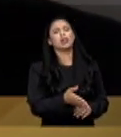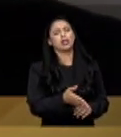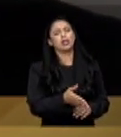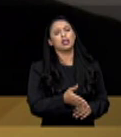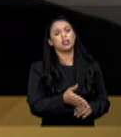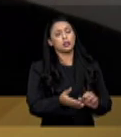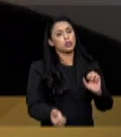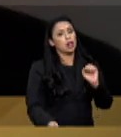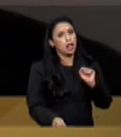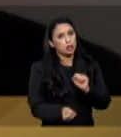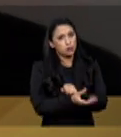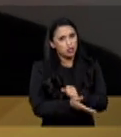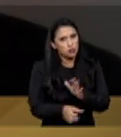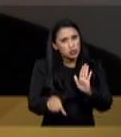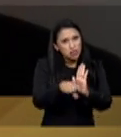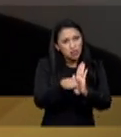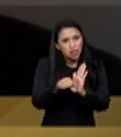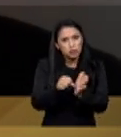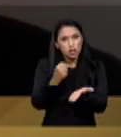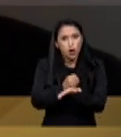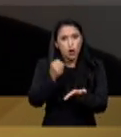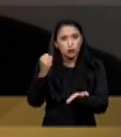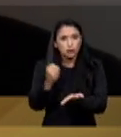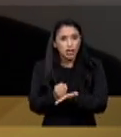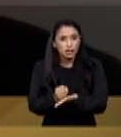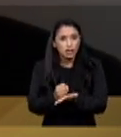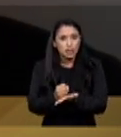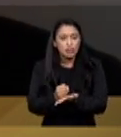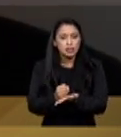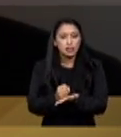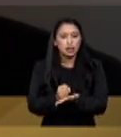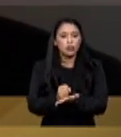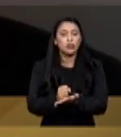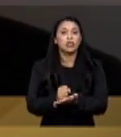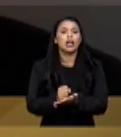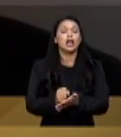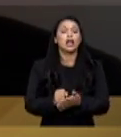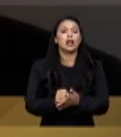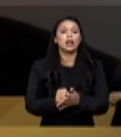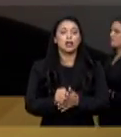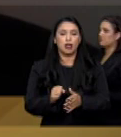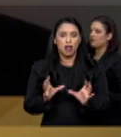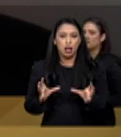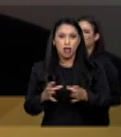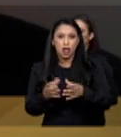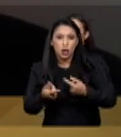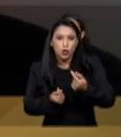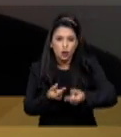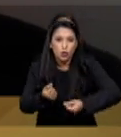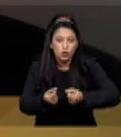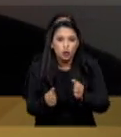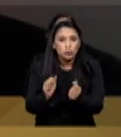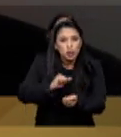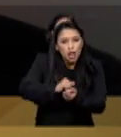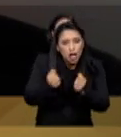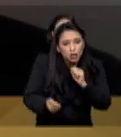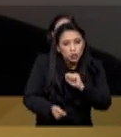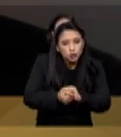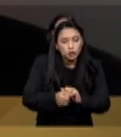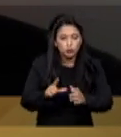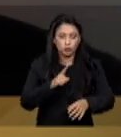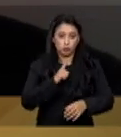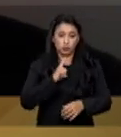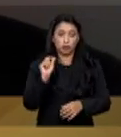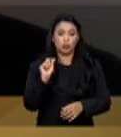procedimentos fraudulentos de contratação por parte da aludida Sociedade Economia Mista em ajustes espúrios com